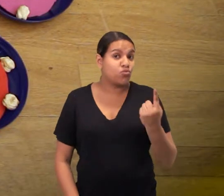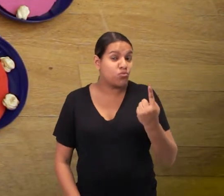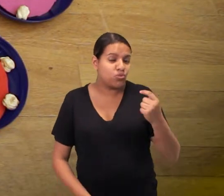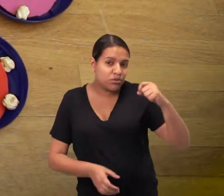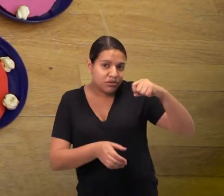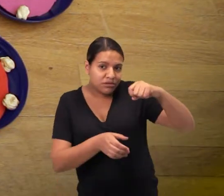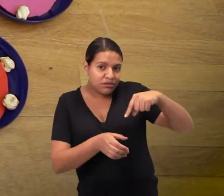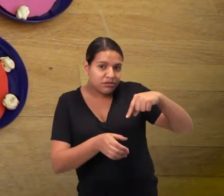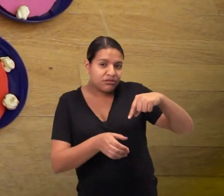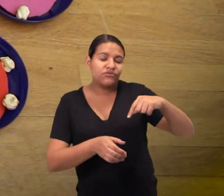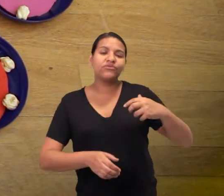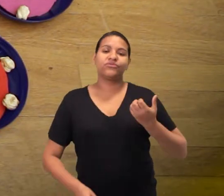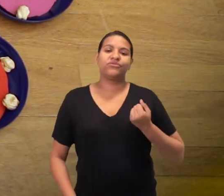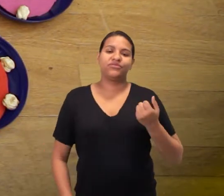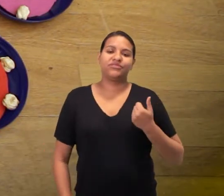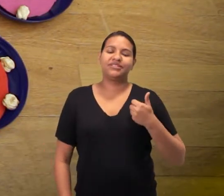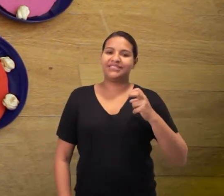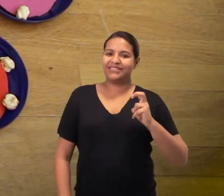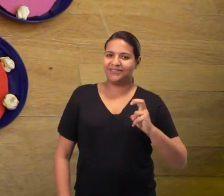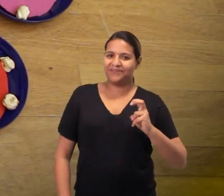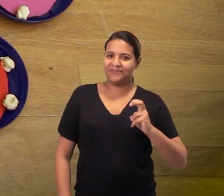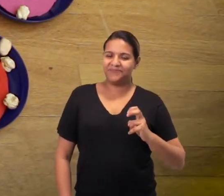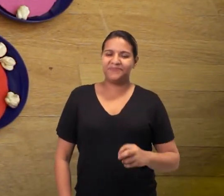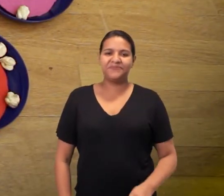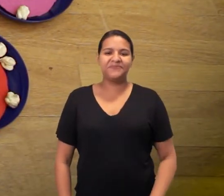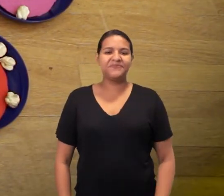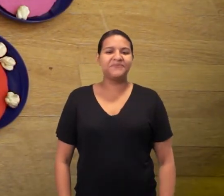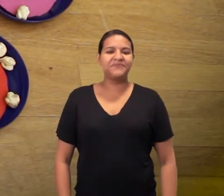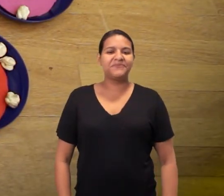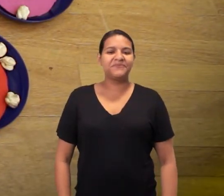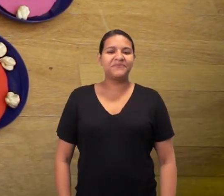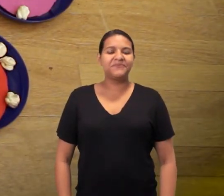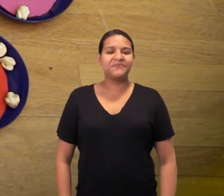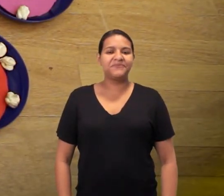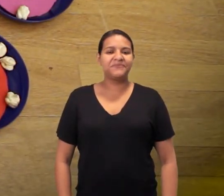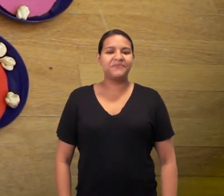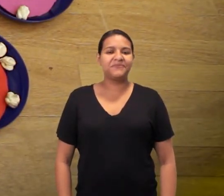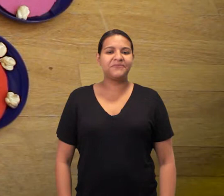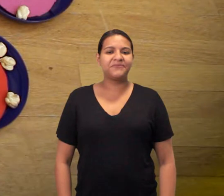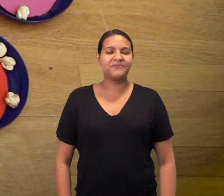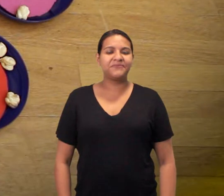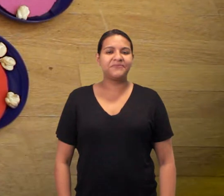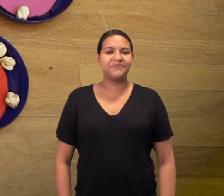Mais 1 grão na tampinha de número 5.